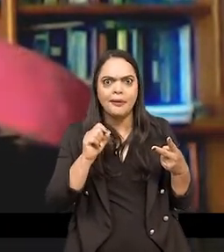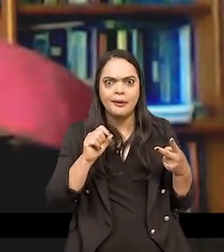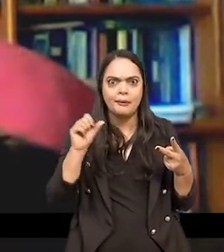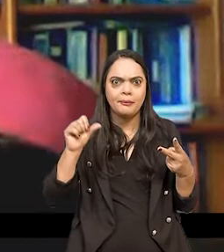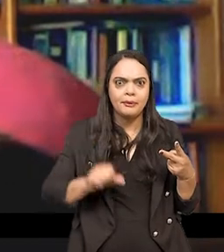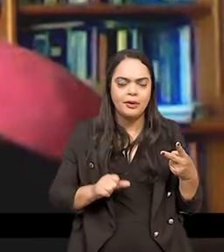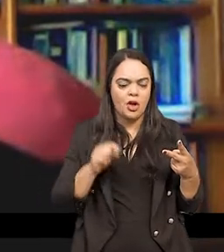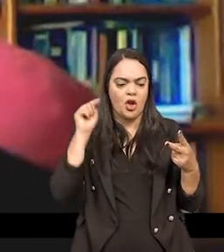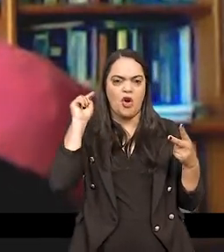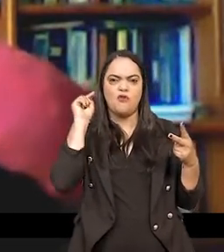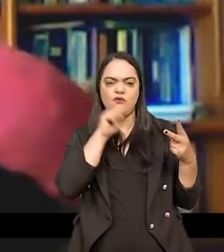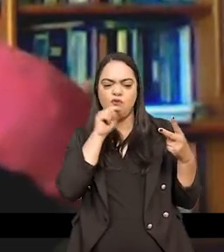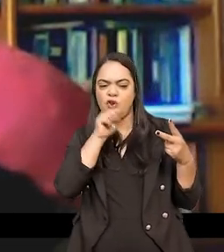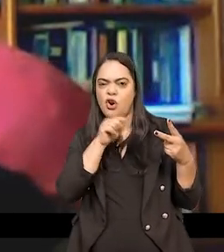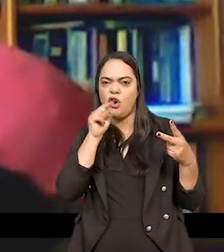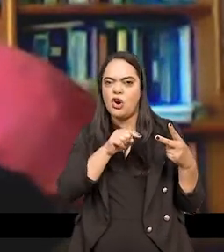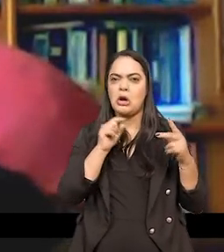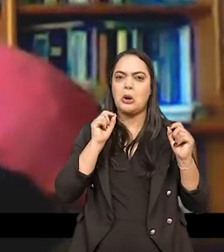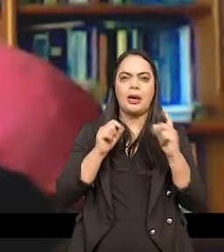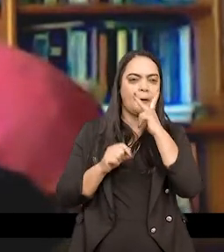a natureza do teu sexo.